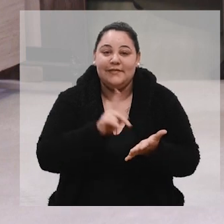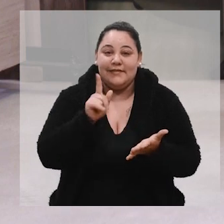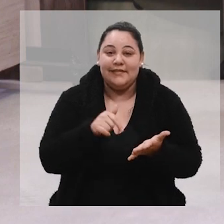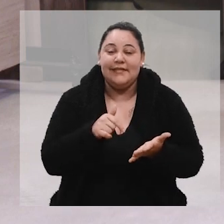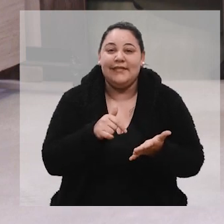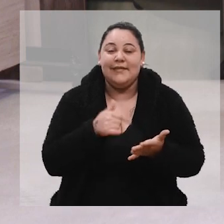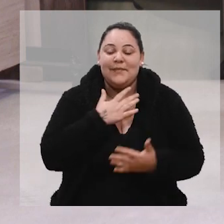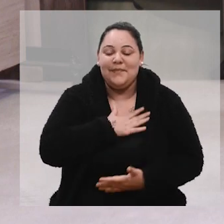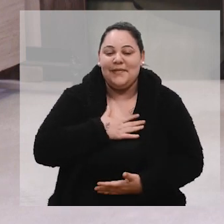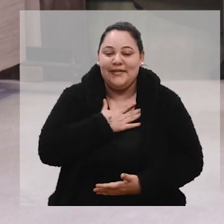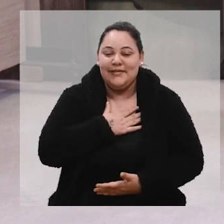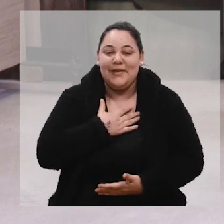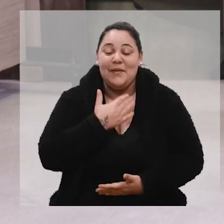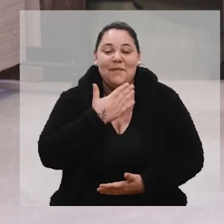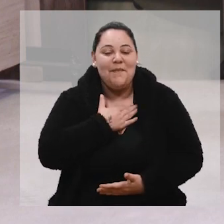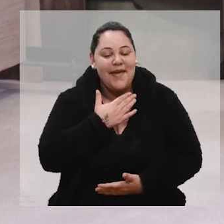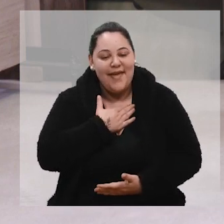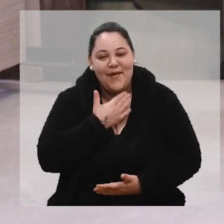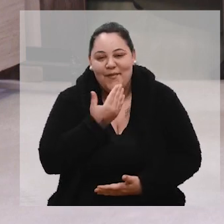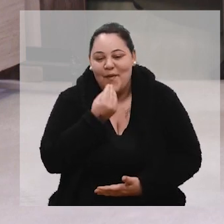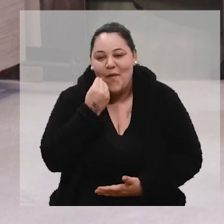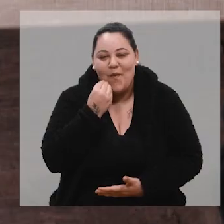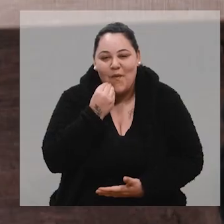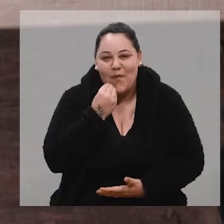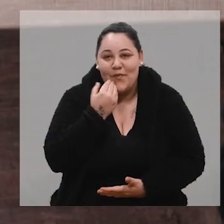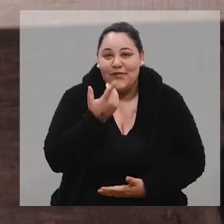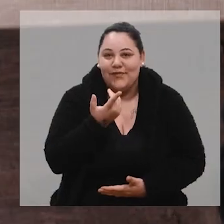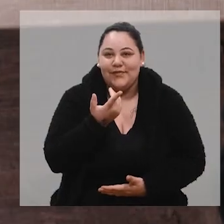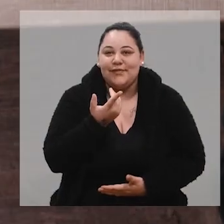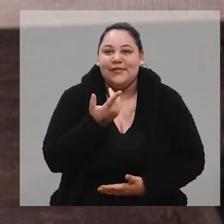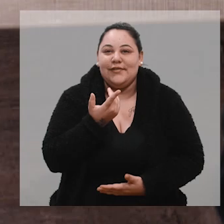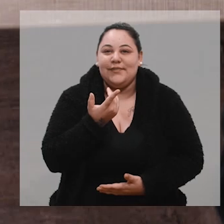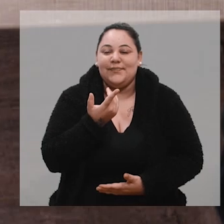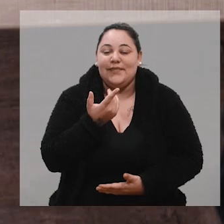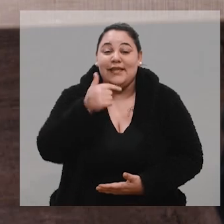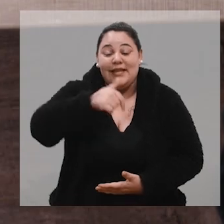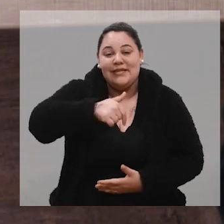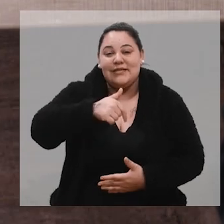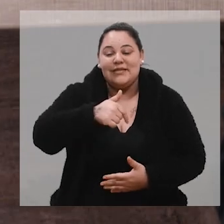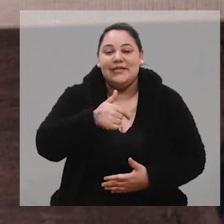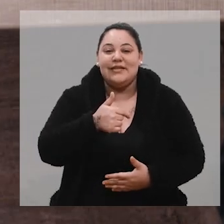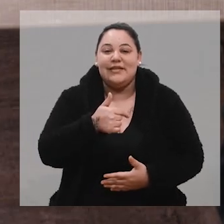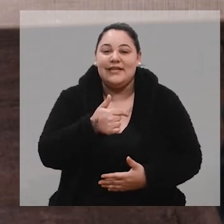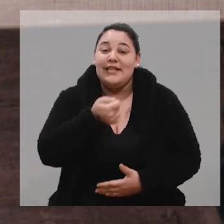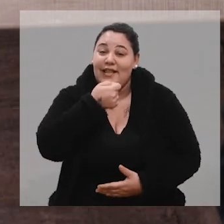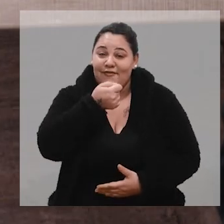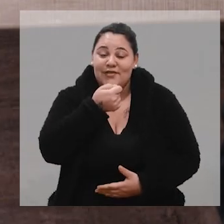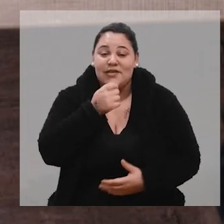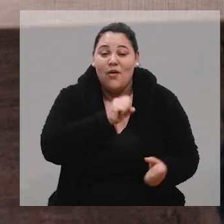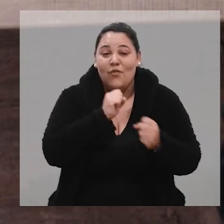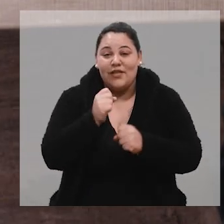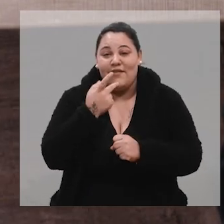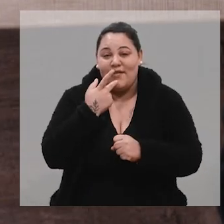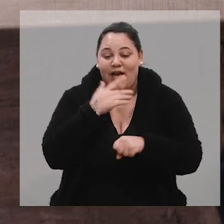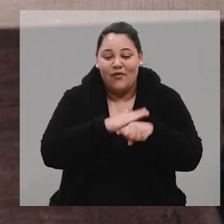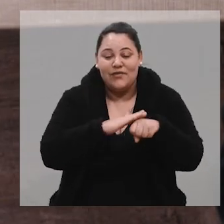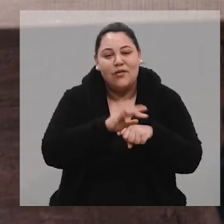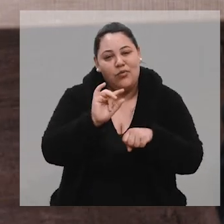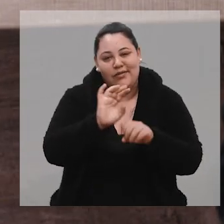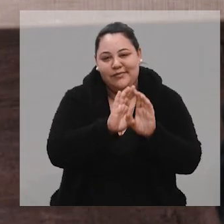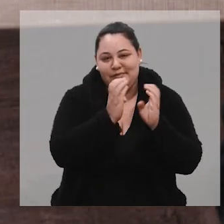Fábio, e é um imenso prazer sempre poder, na oportunidade, neste programa, poder falar um pouquinho com a